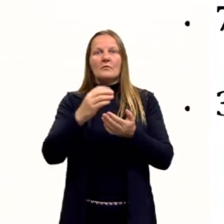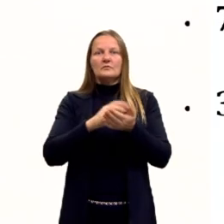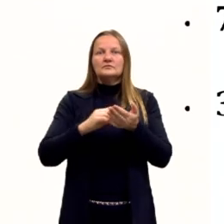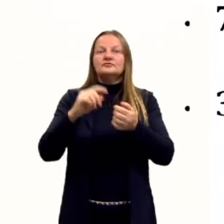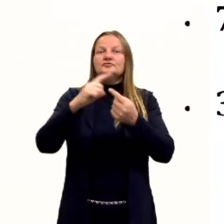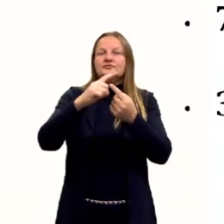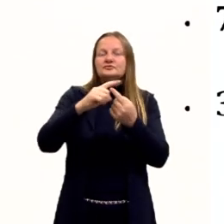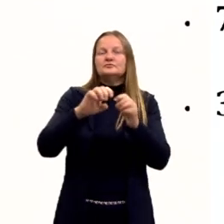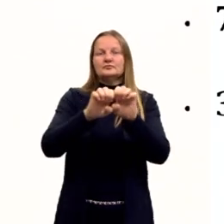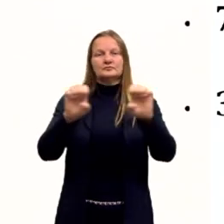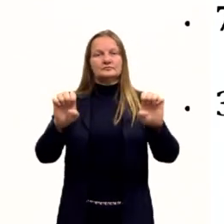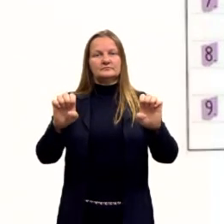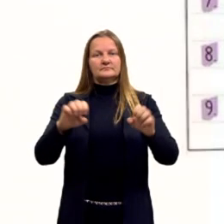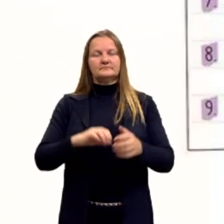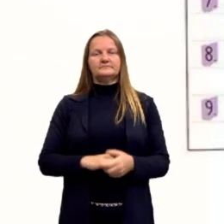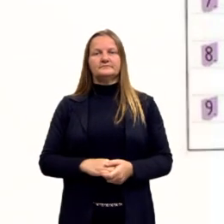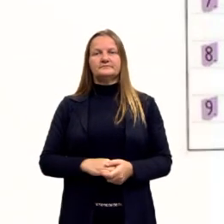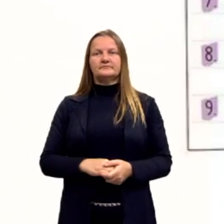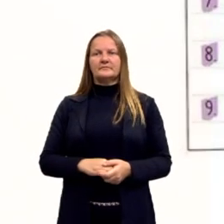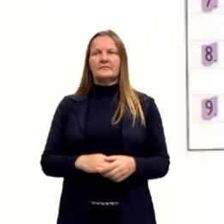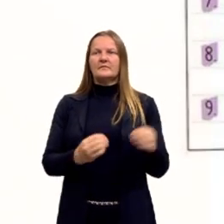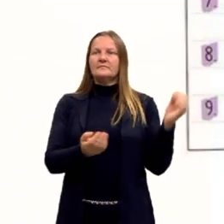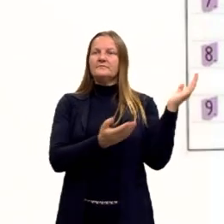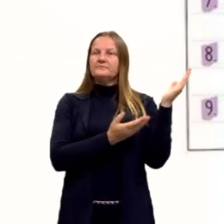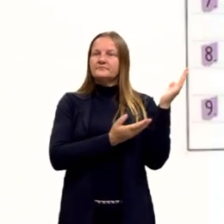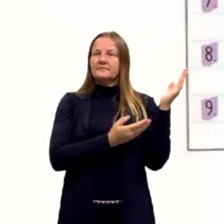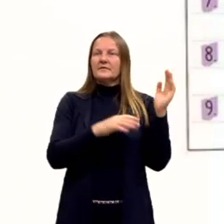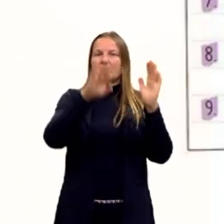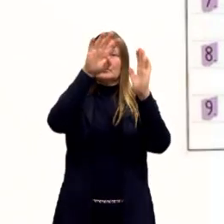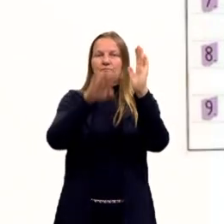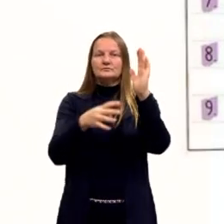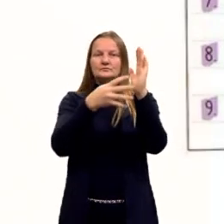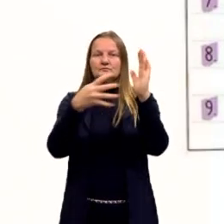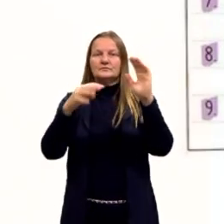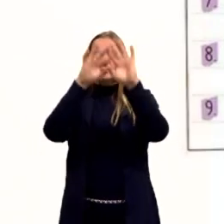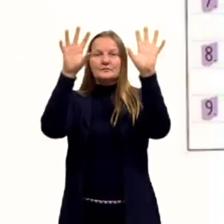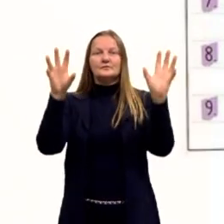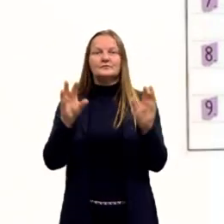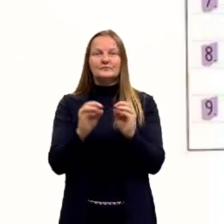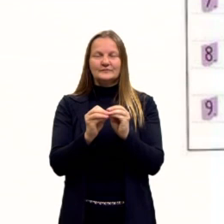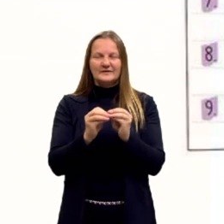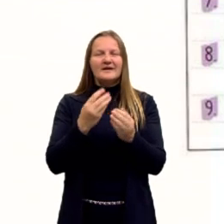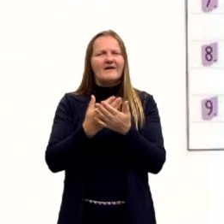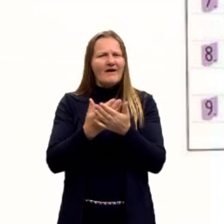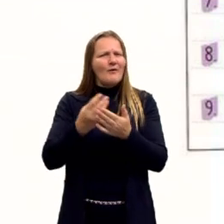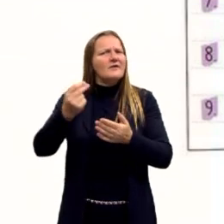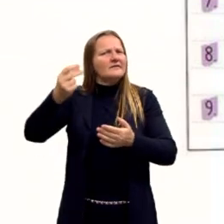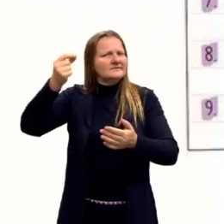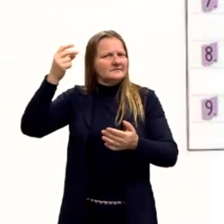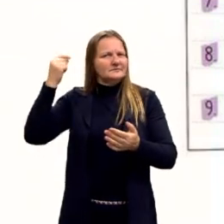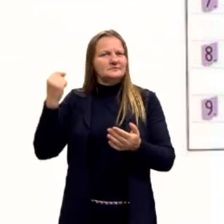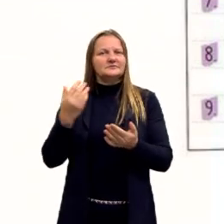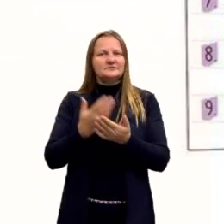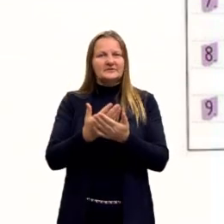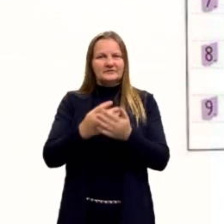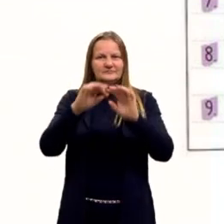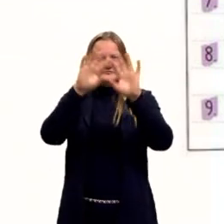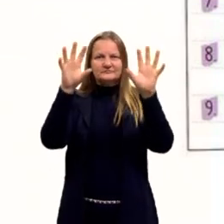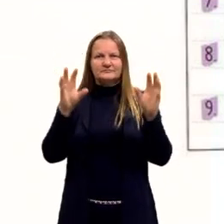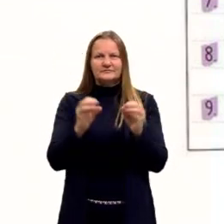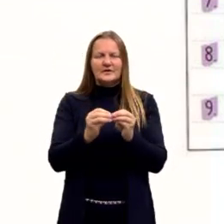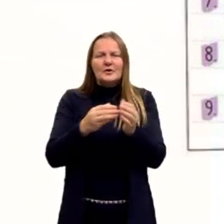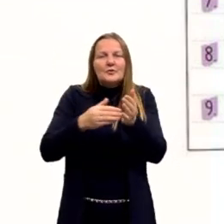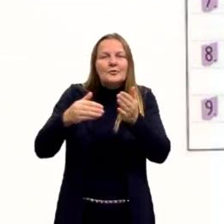desse tipo de equação então eu trouxe esse esquema que nós vimos também já em aulas anteriores nós temos